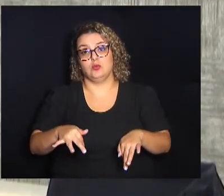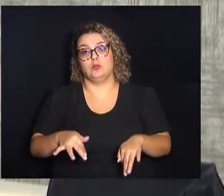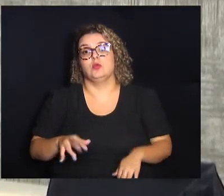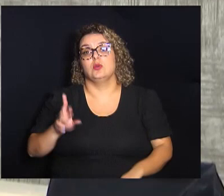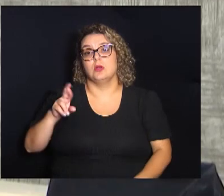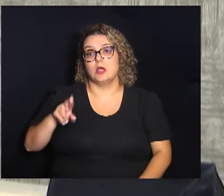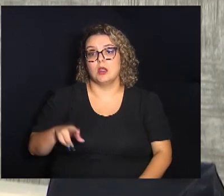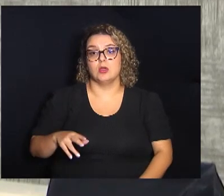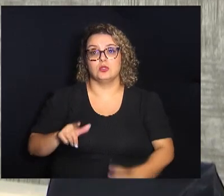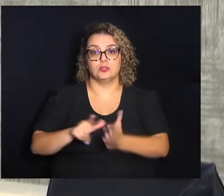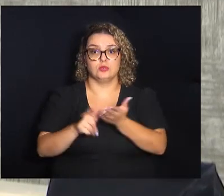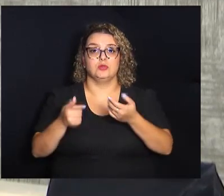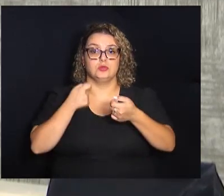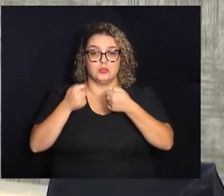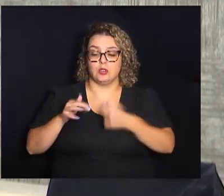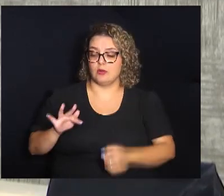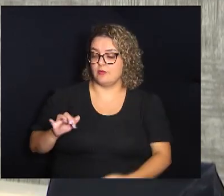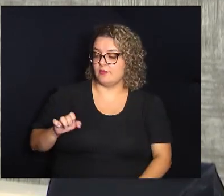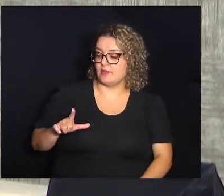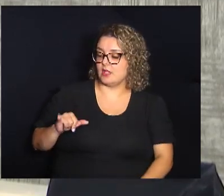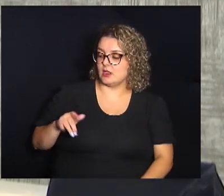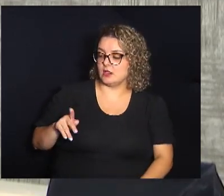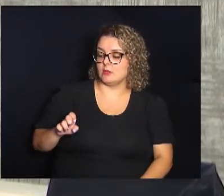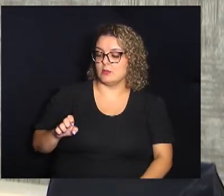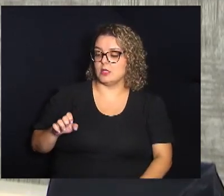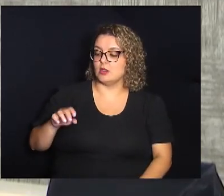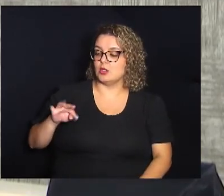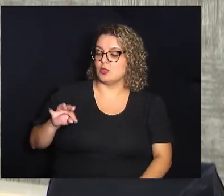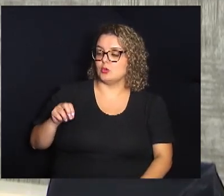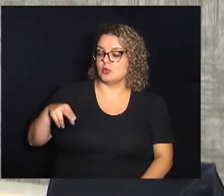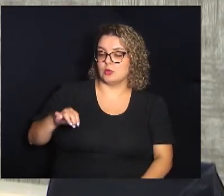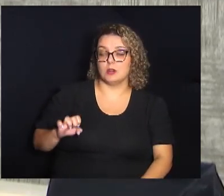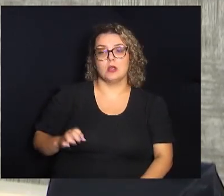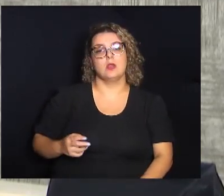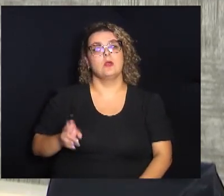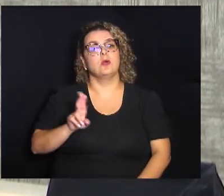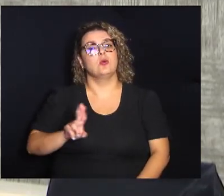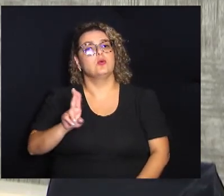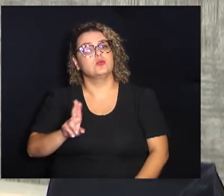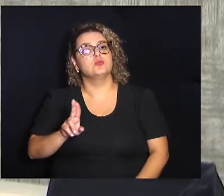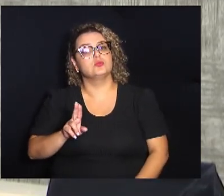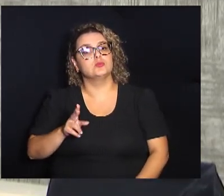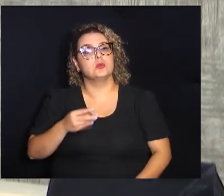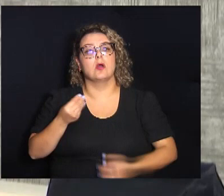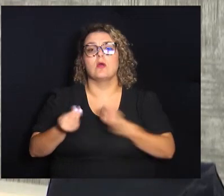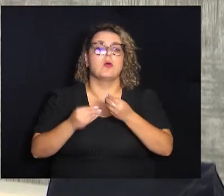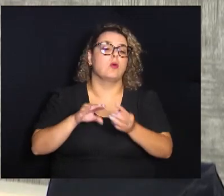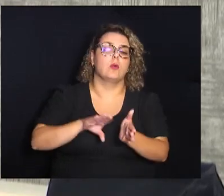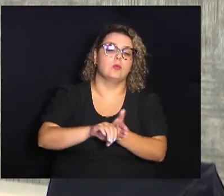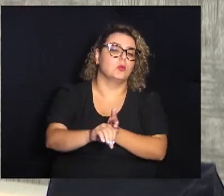do jornalista Felipe Tonnet, que falou sobre como utilizar anúncios no Google,